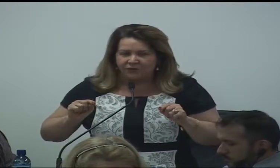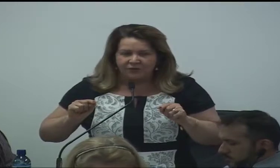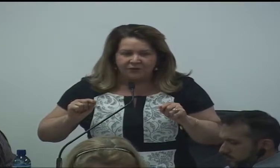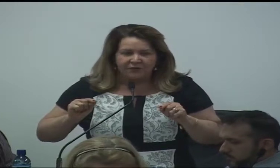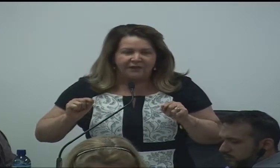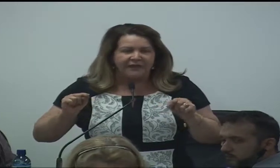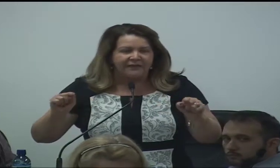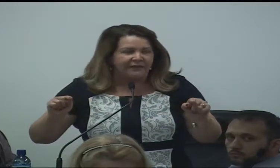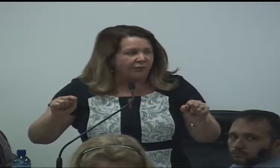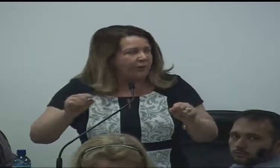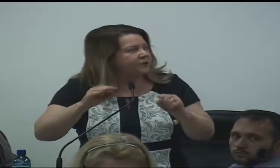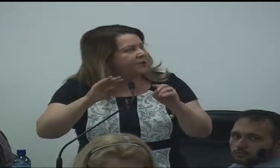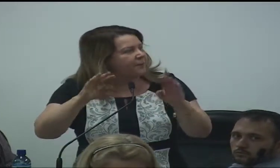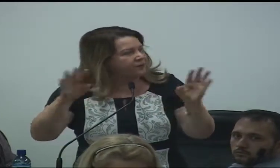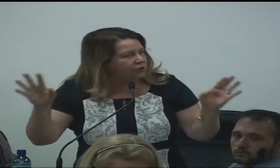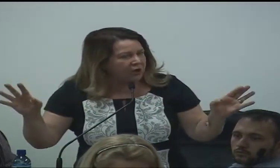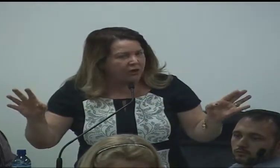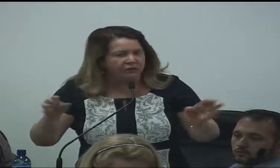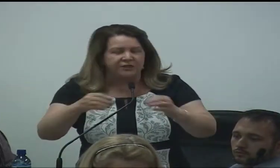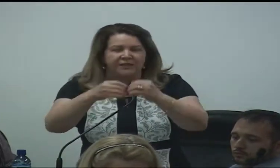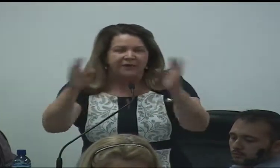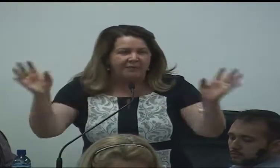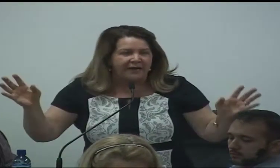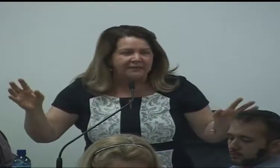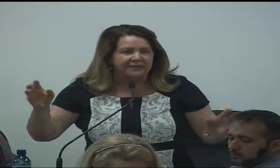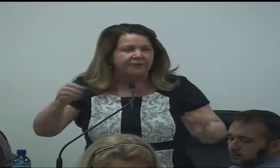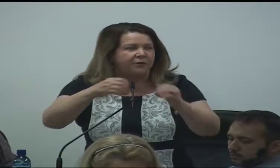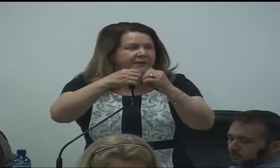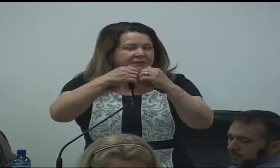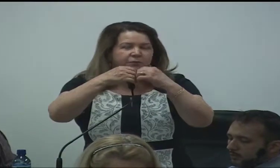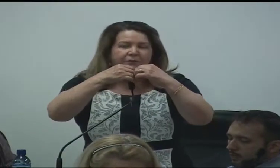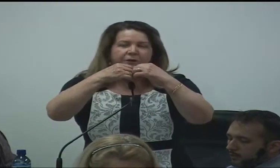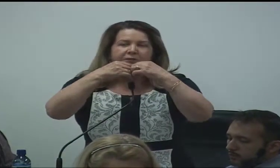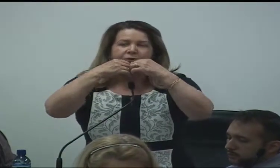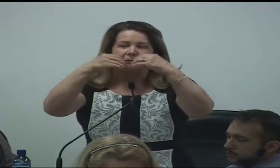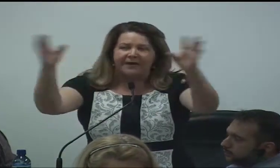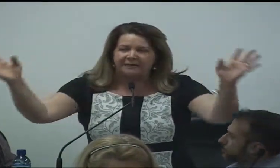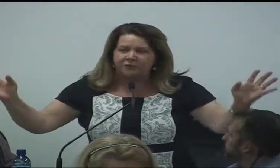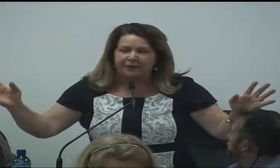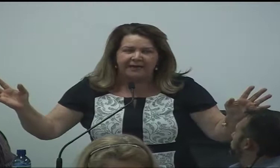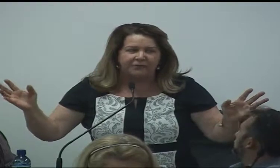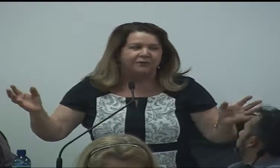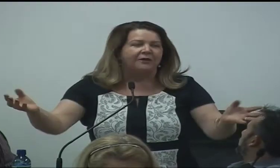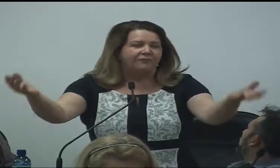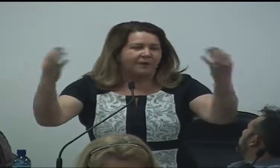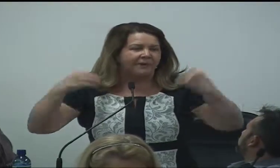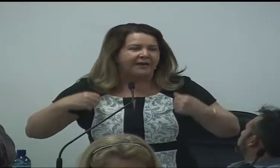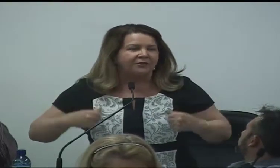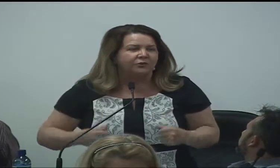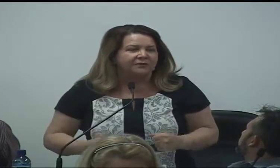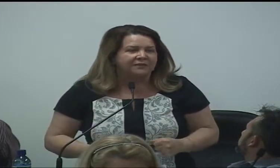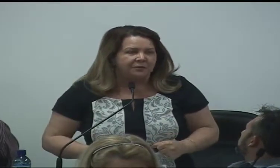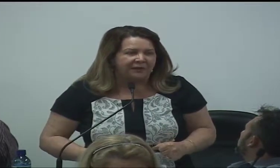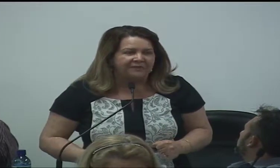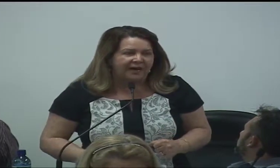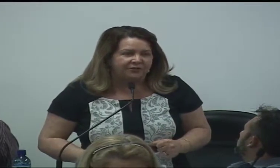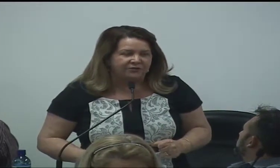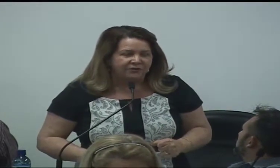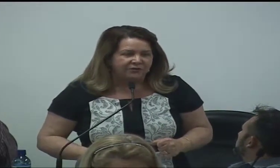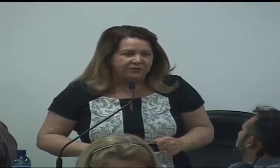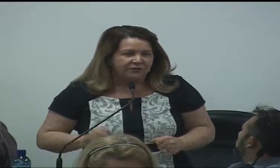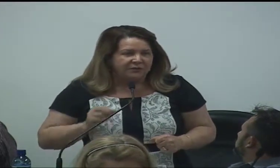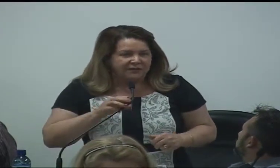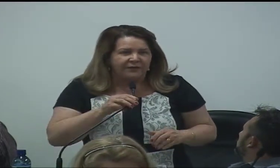passando. E aí, o bonde já passou, não adianta mais. Quem foi o prefeito que foi mais esperto, vai pegar todos esses